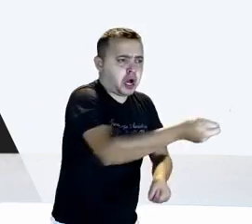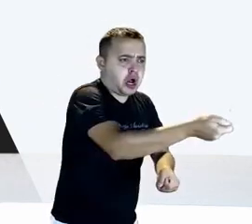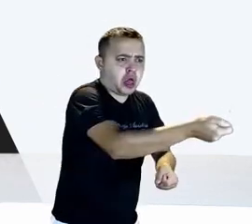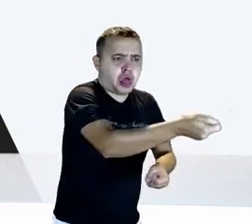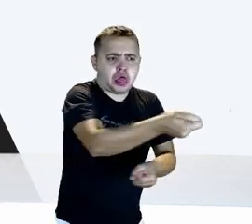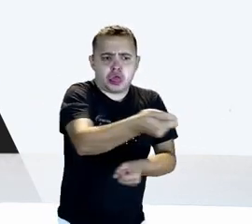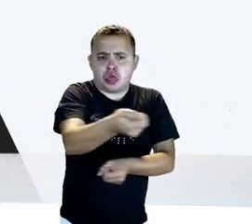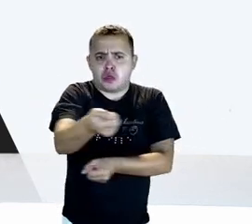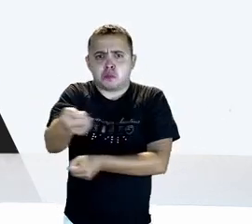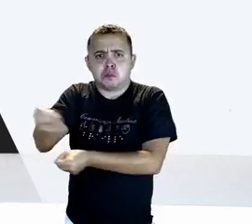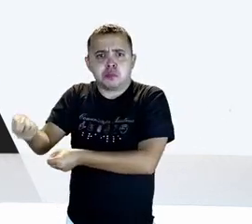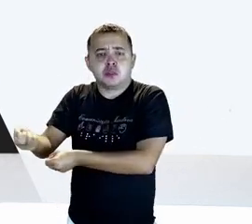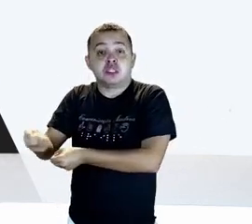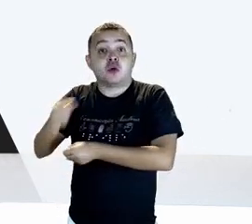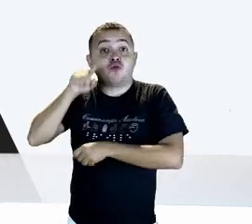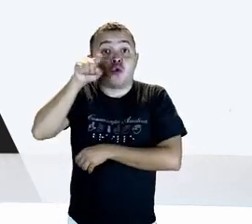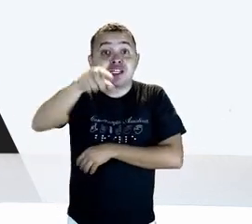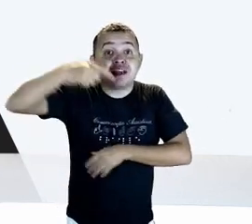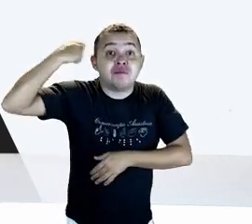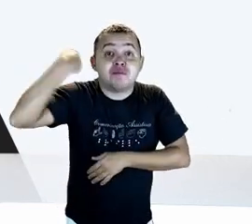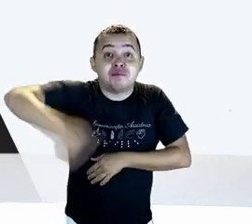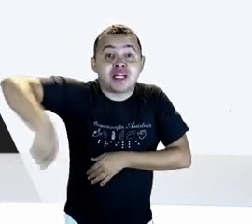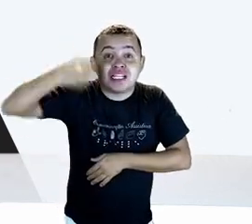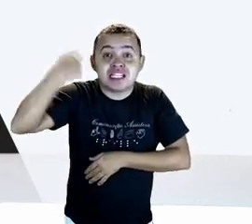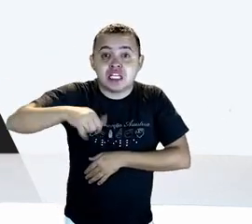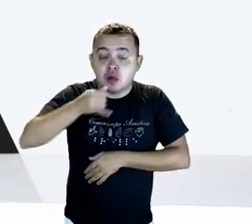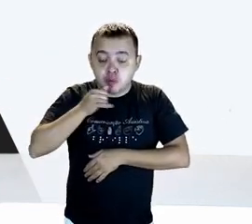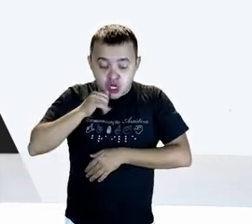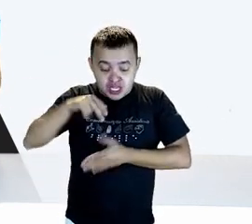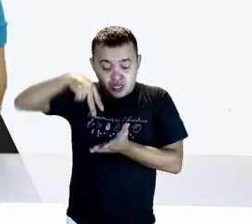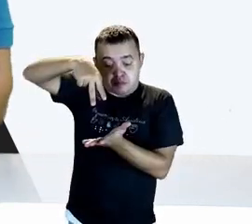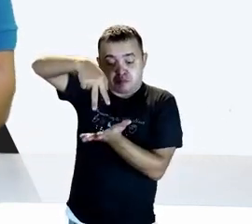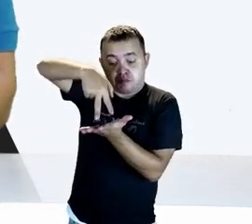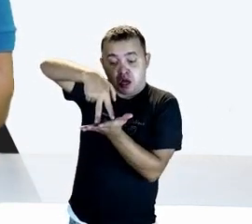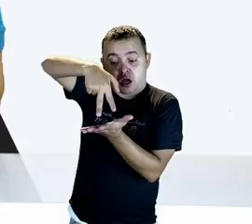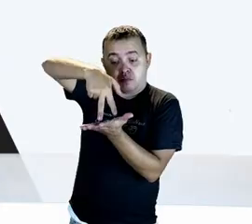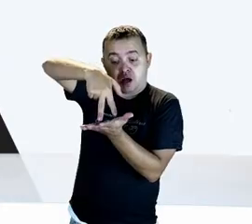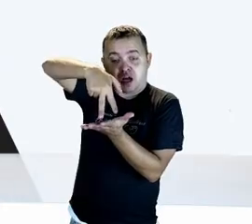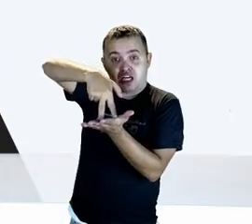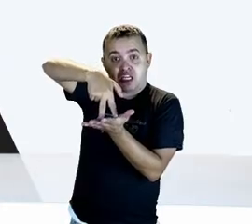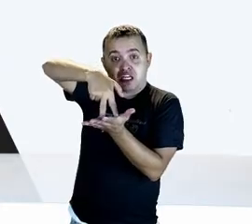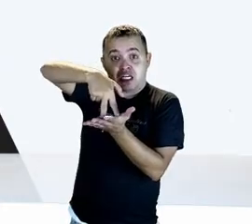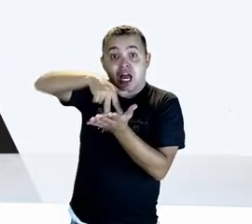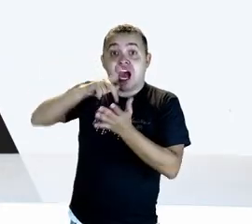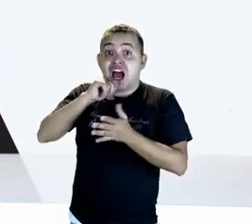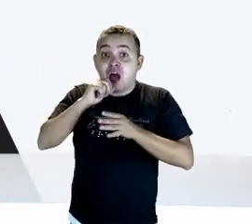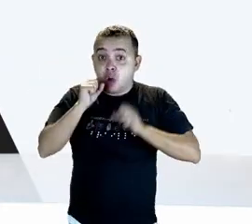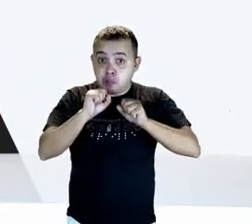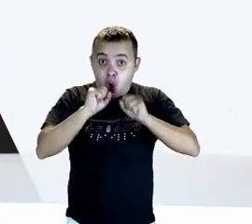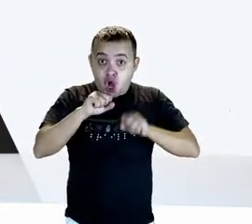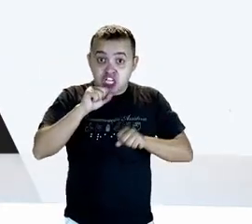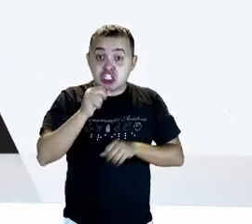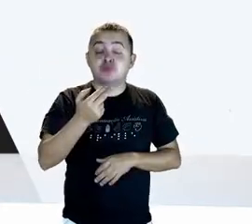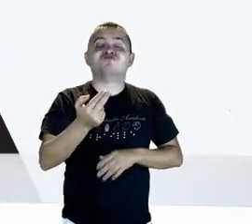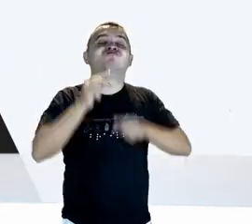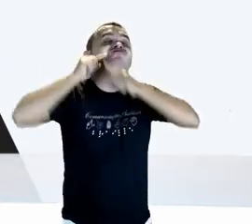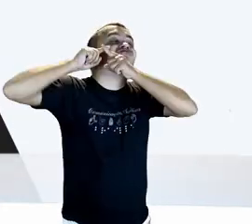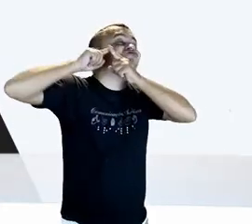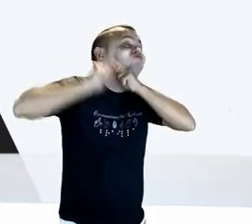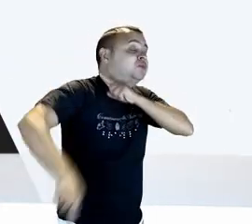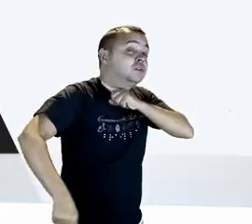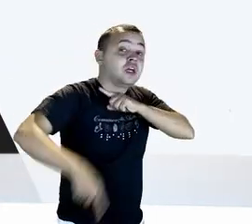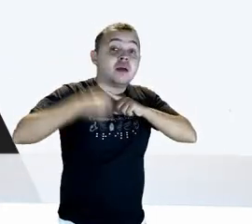pessoal, certifique-se de estar pisando em um chão seco, se não estiver